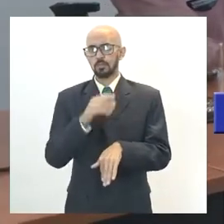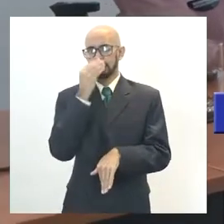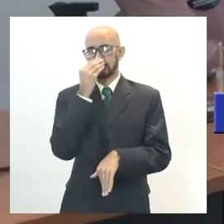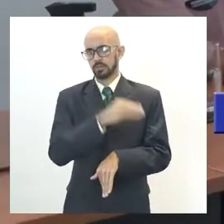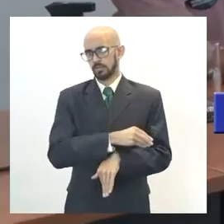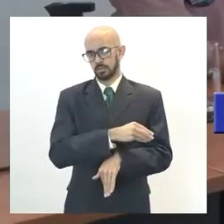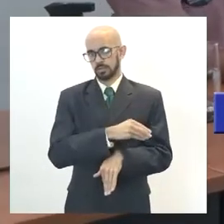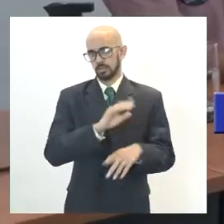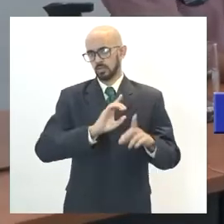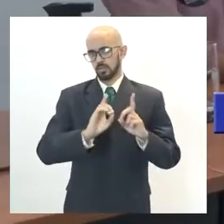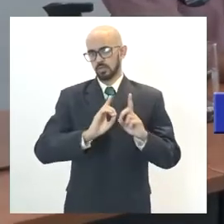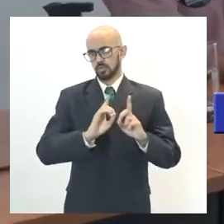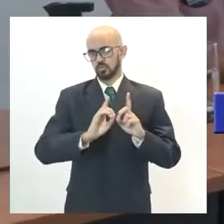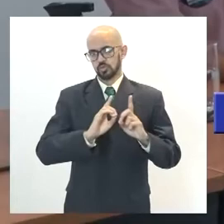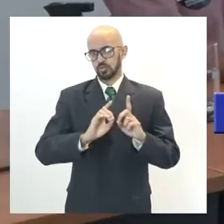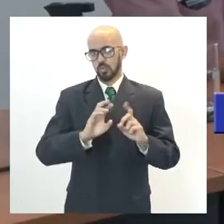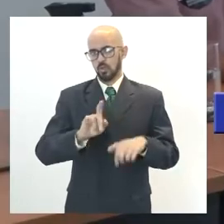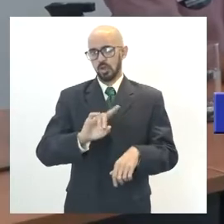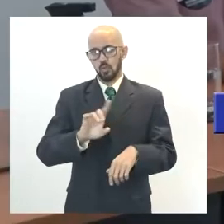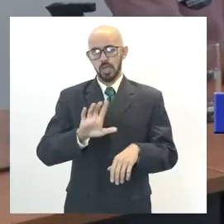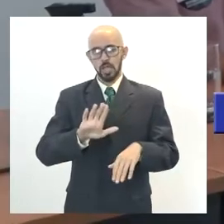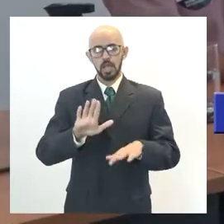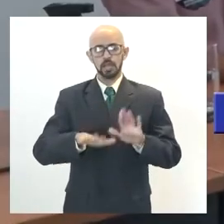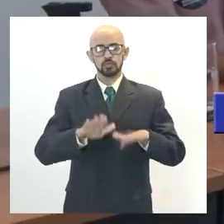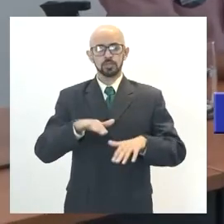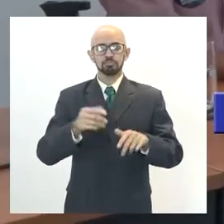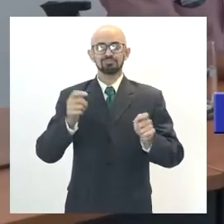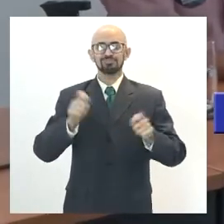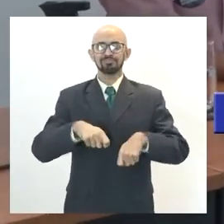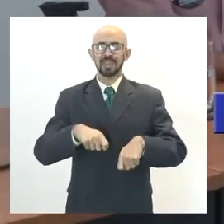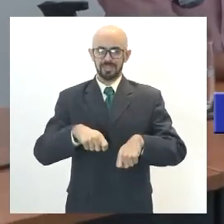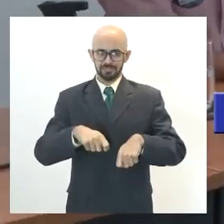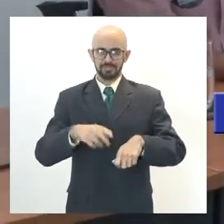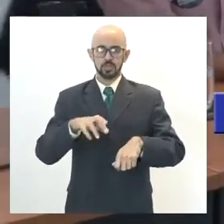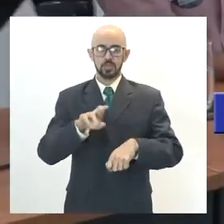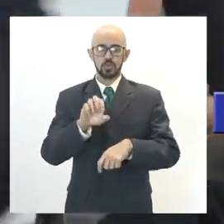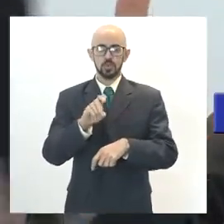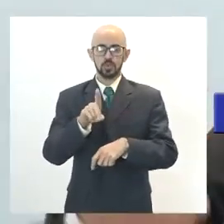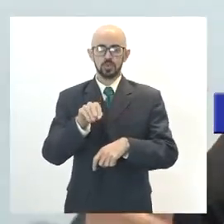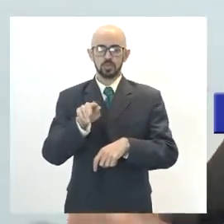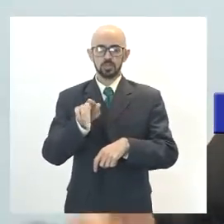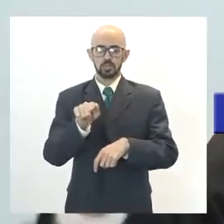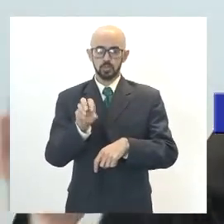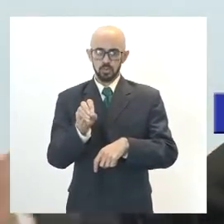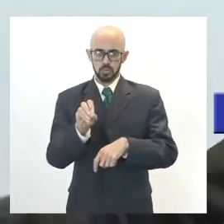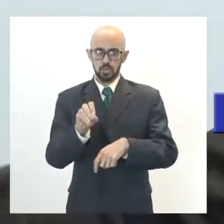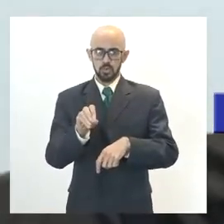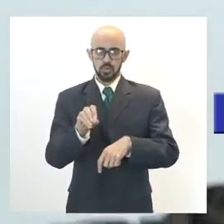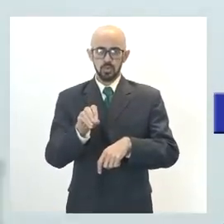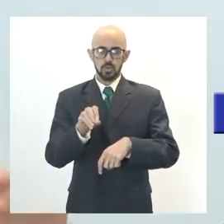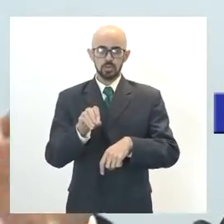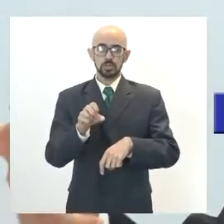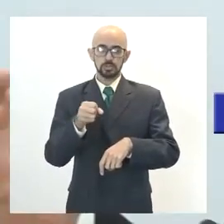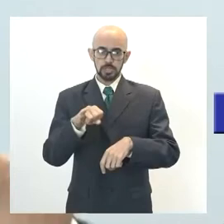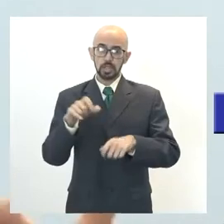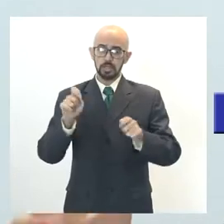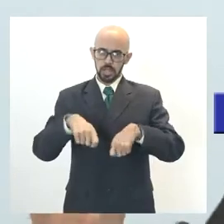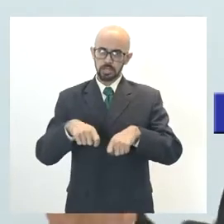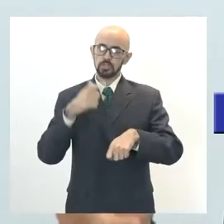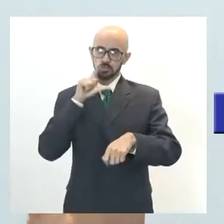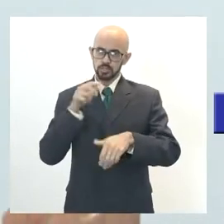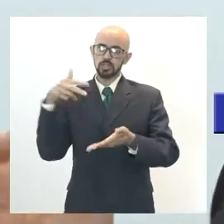claro claro tua mãe de agradecer lembrança mas deputados Rodrigo Amorim certamente estaria presente para não